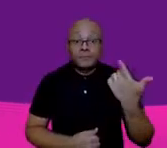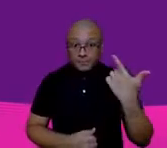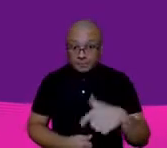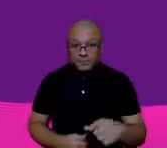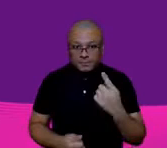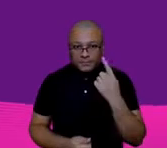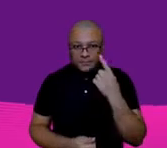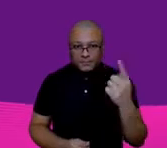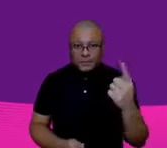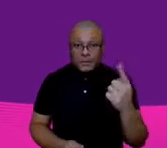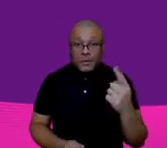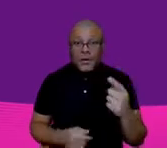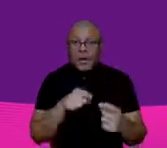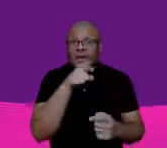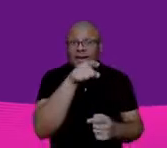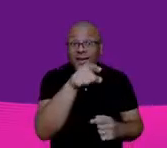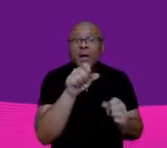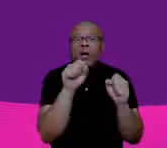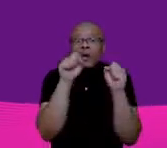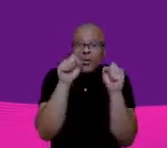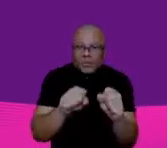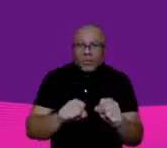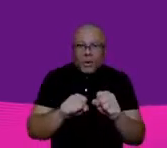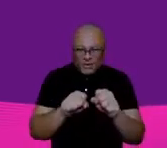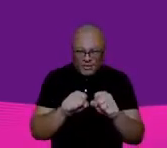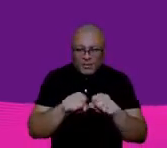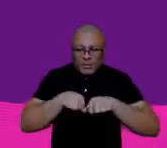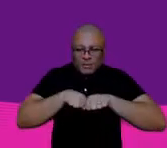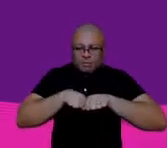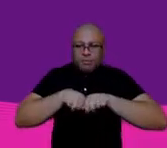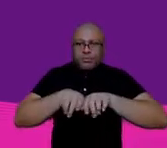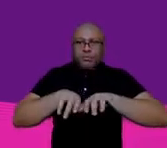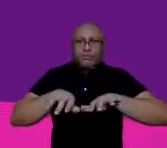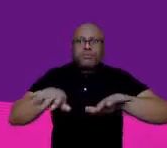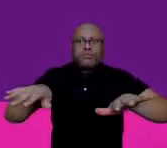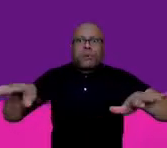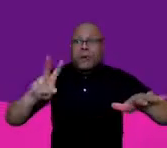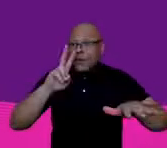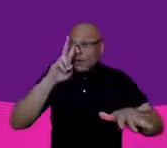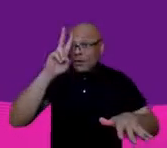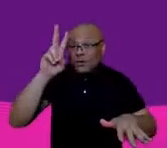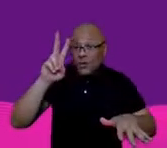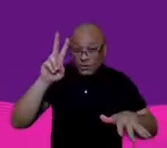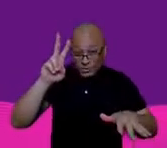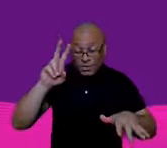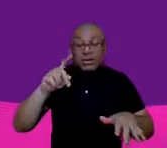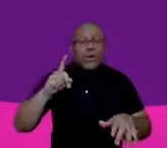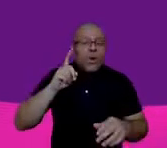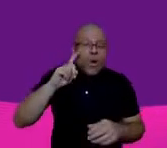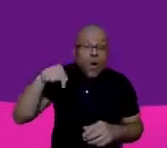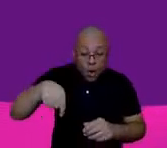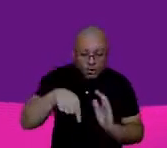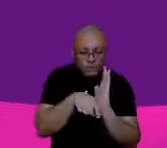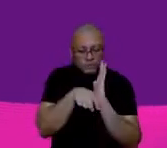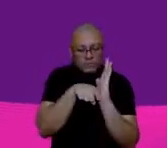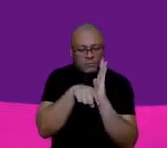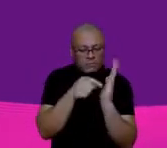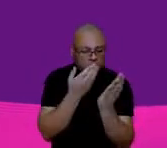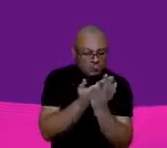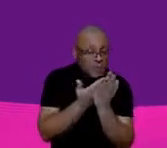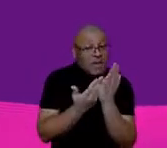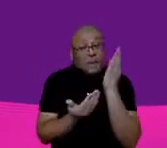tem uma influência cortical muito grande. Isso a gente já faz hoje em dia para estudos clínicos, mas a gente não aplicou